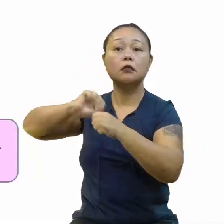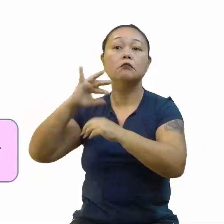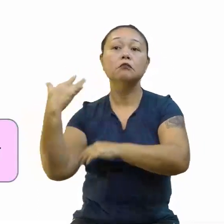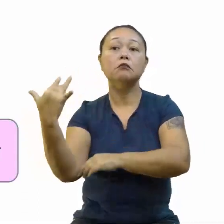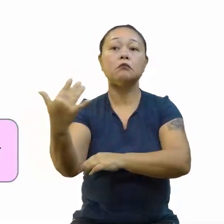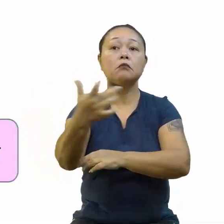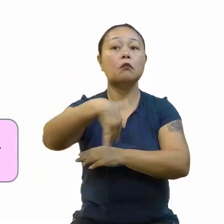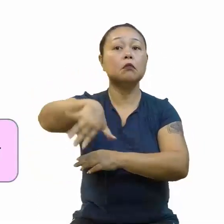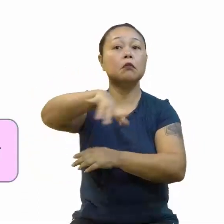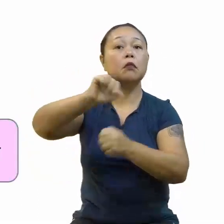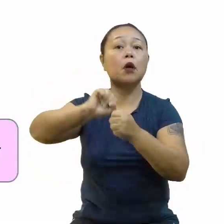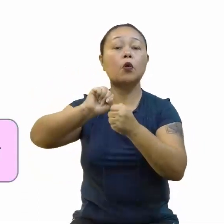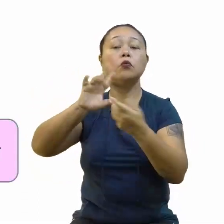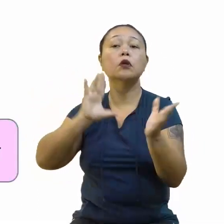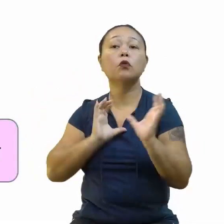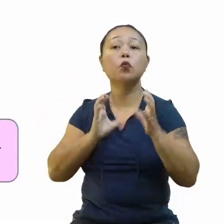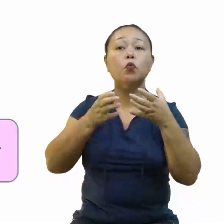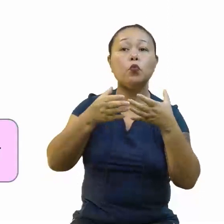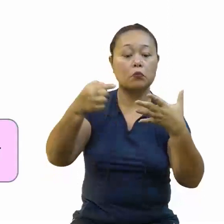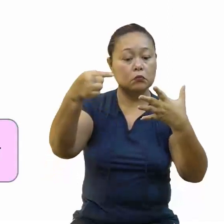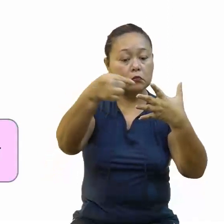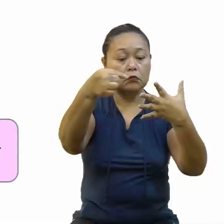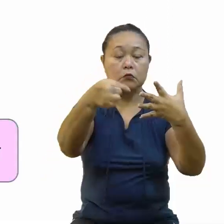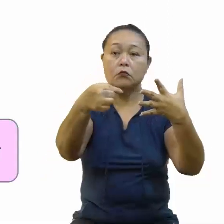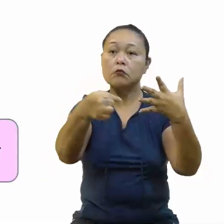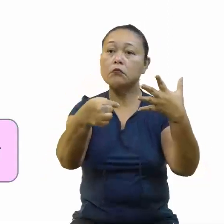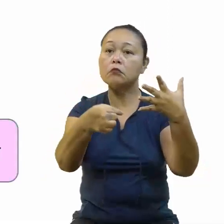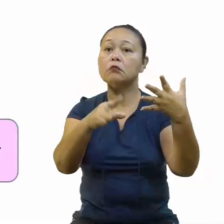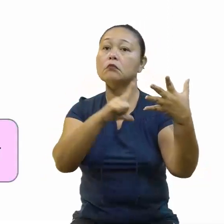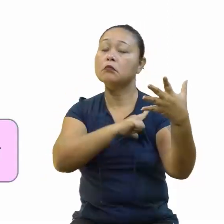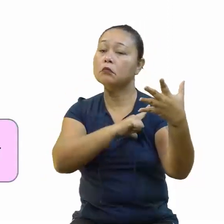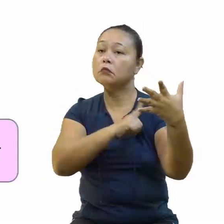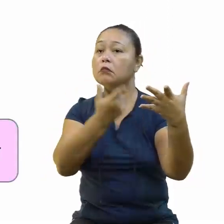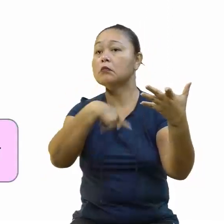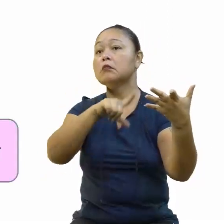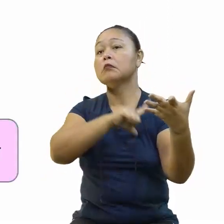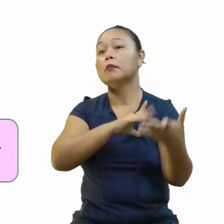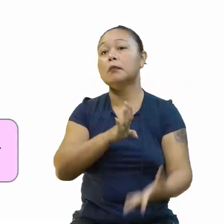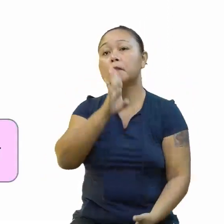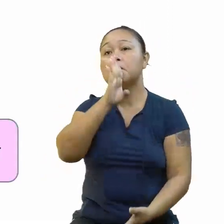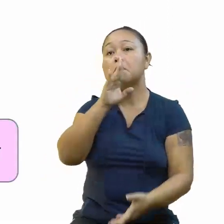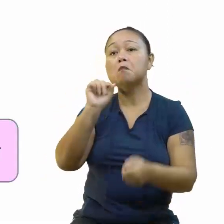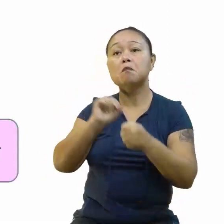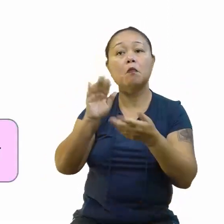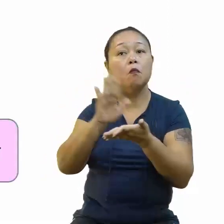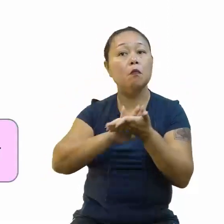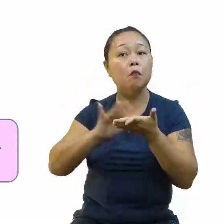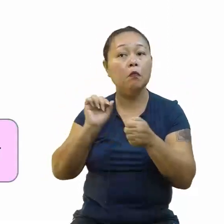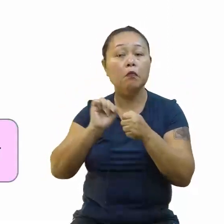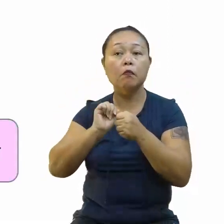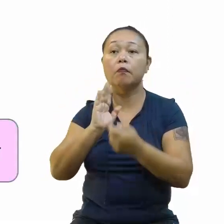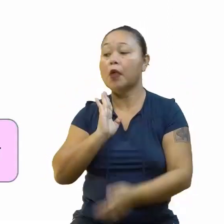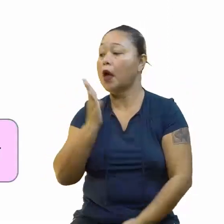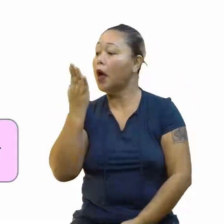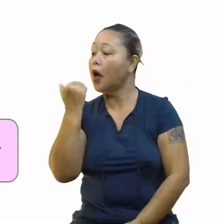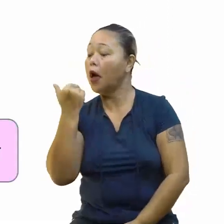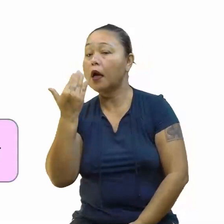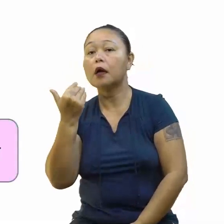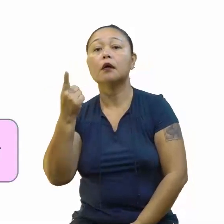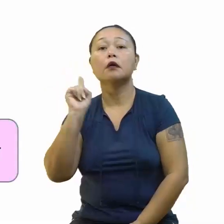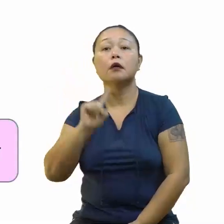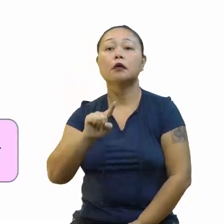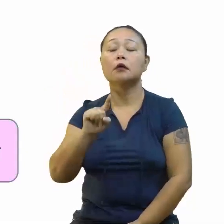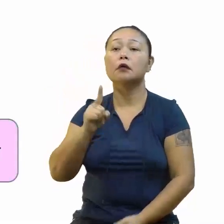também que tem um conjunto de fatores, onde estão sedentarismo, a alimentação, vai